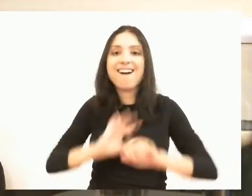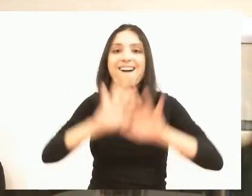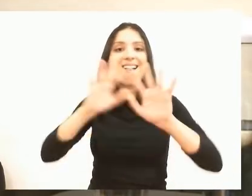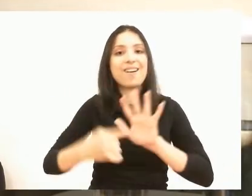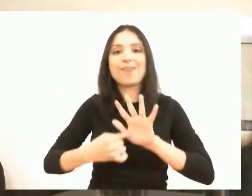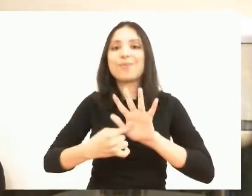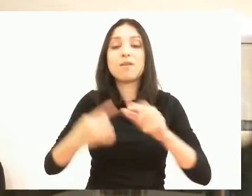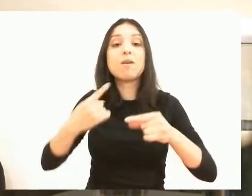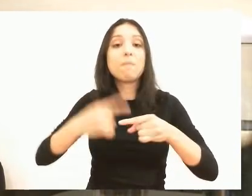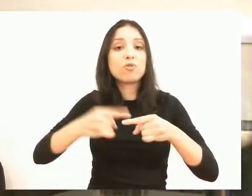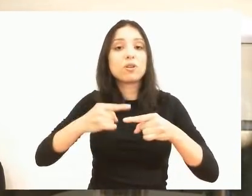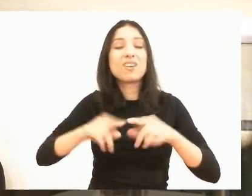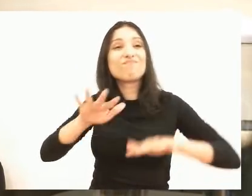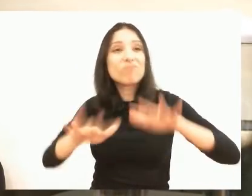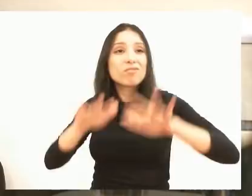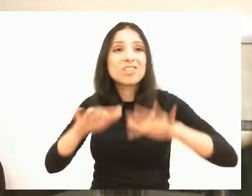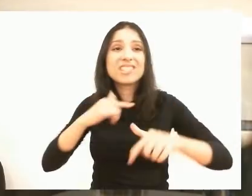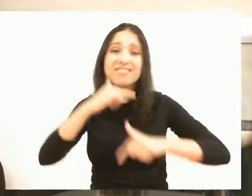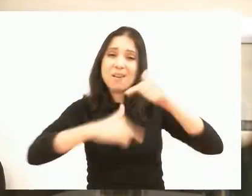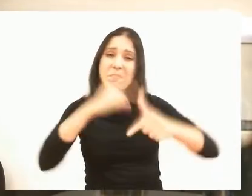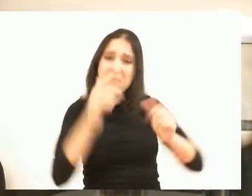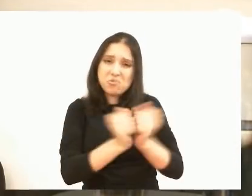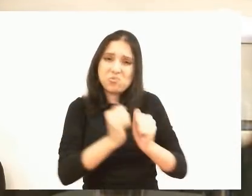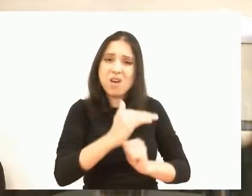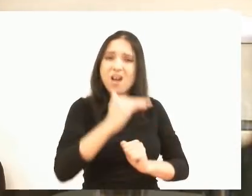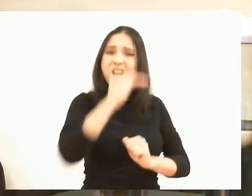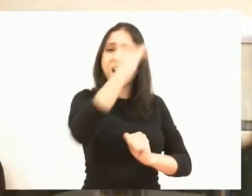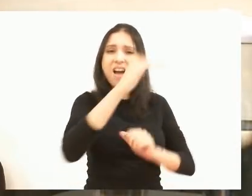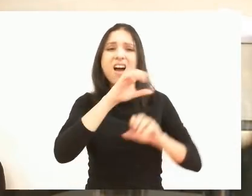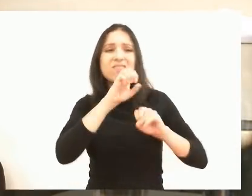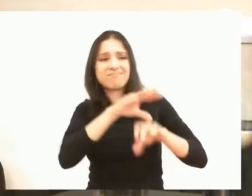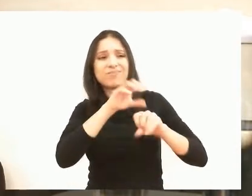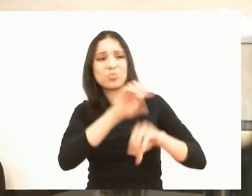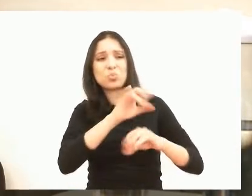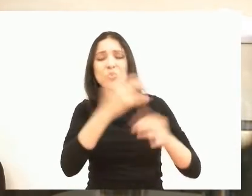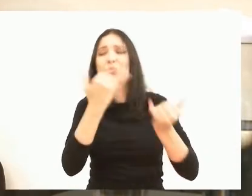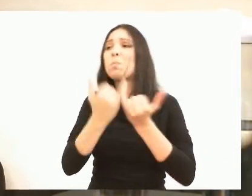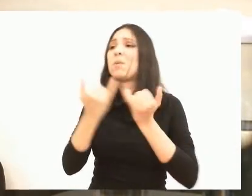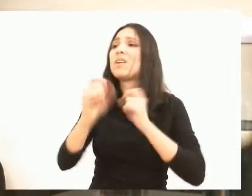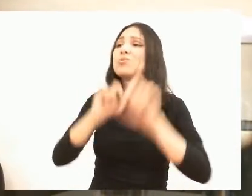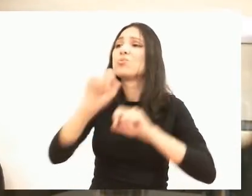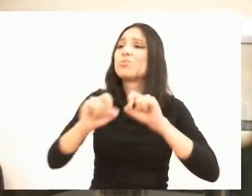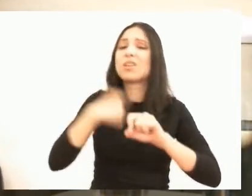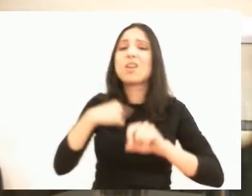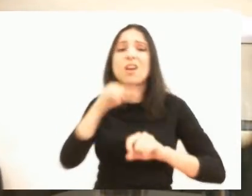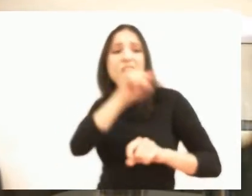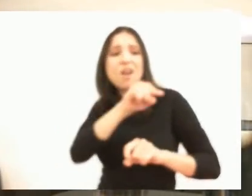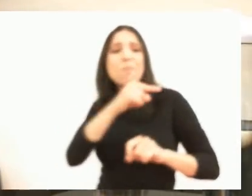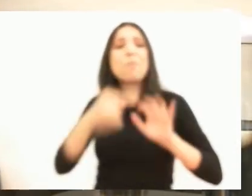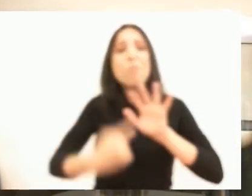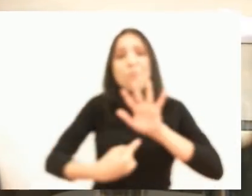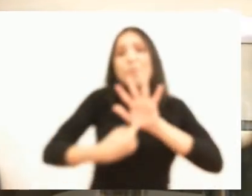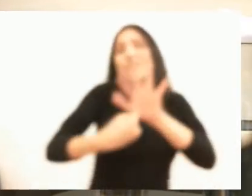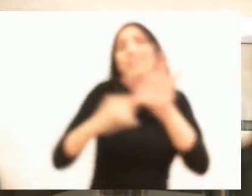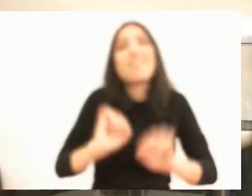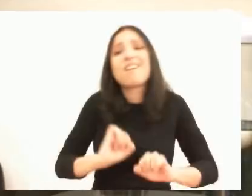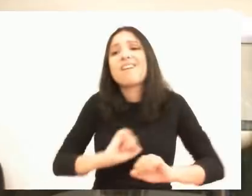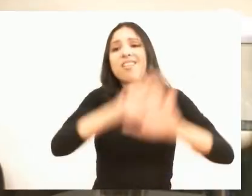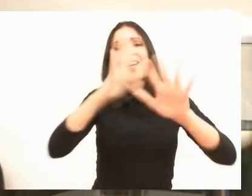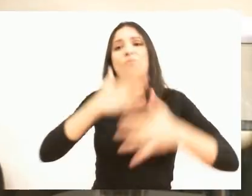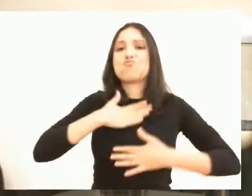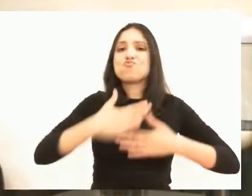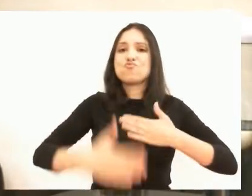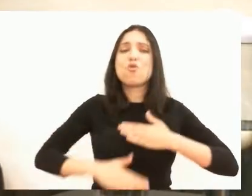muitas vezes ao trabalhar com adulto eu vejo que fica muito evidente o resultado do corpo então muitos adultos